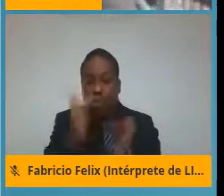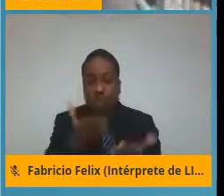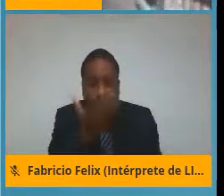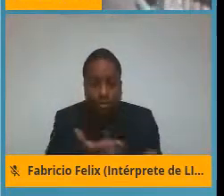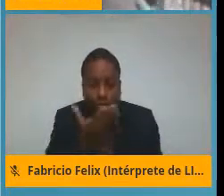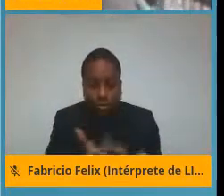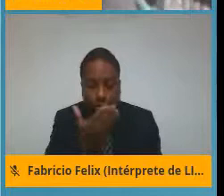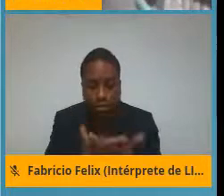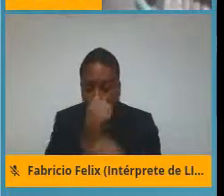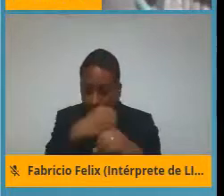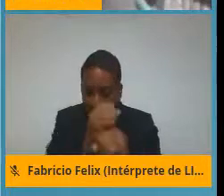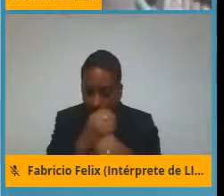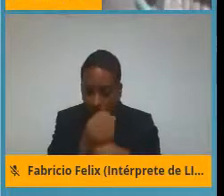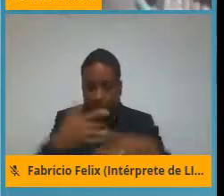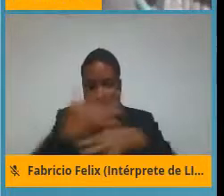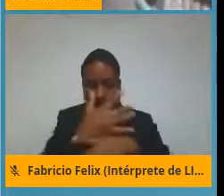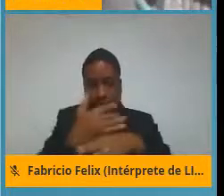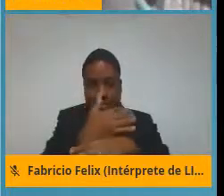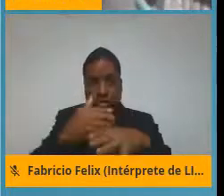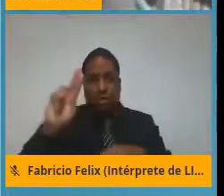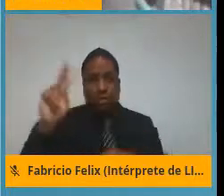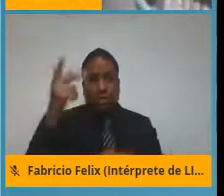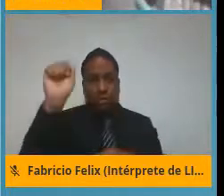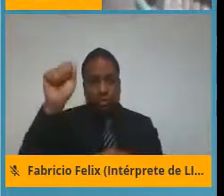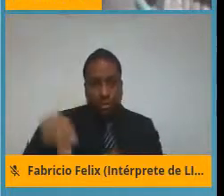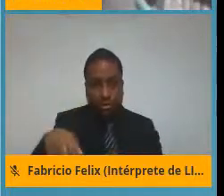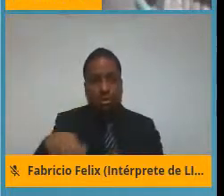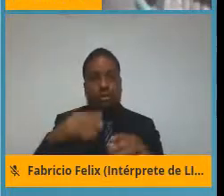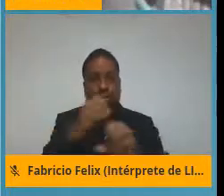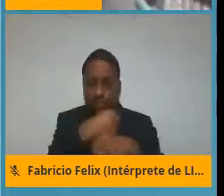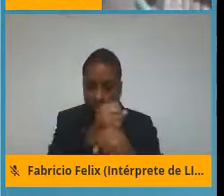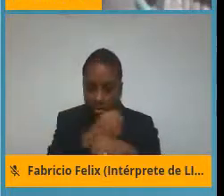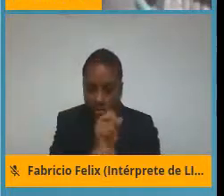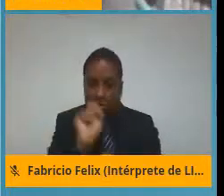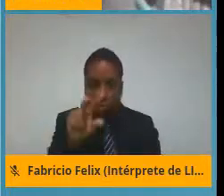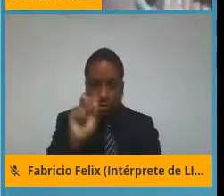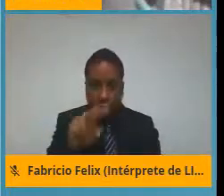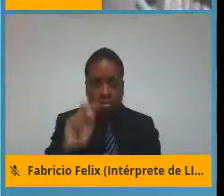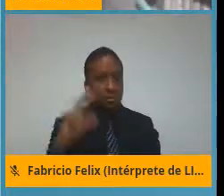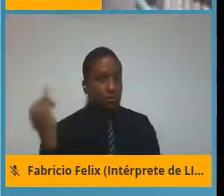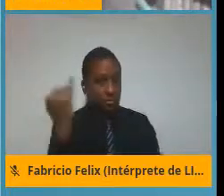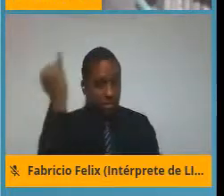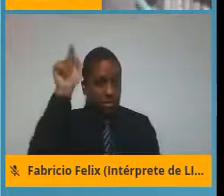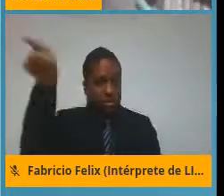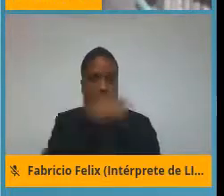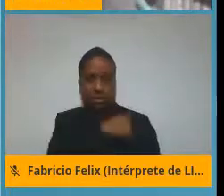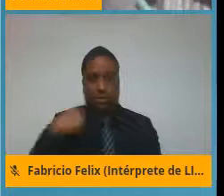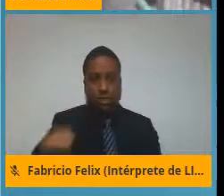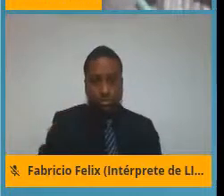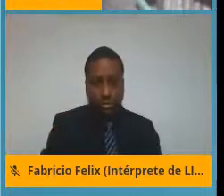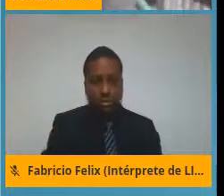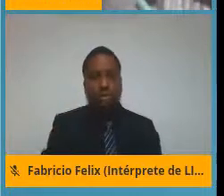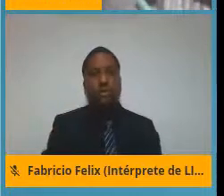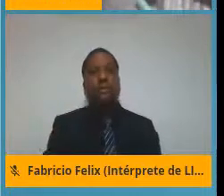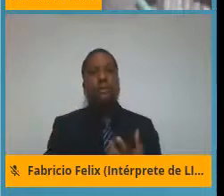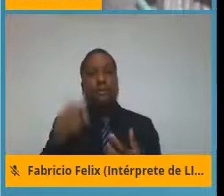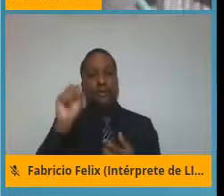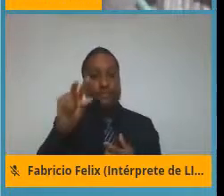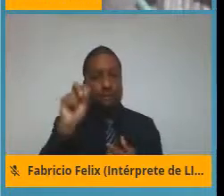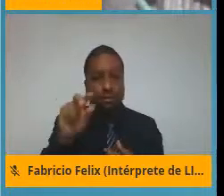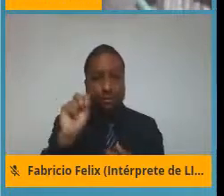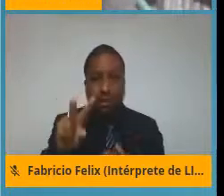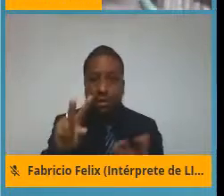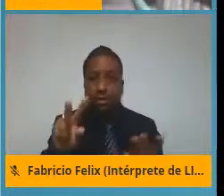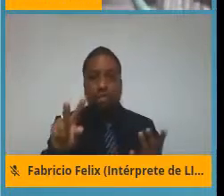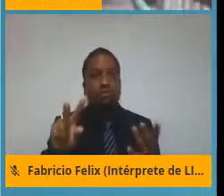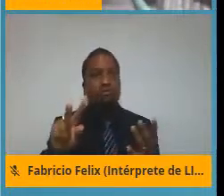laboratório na cidade de Wuhan. Existe um laboratório de virologia muito importante na China, e que esse vírus, de alguma maneira,